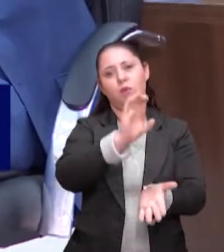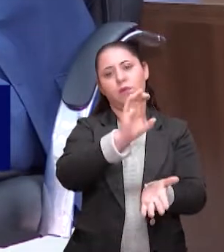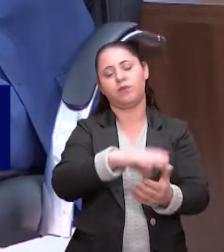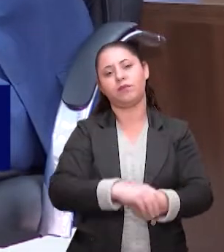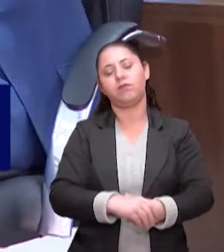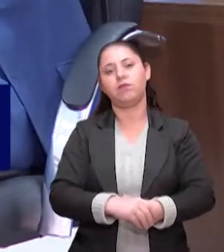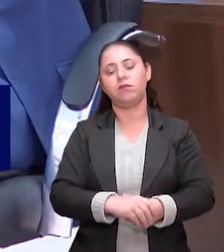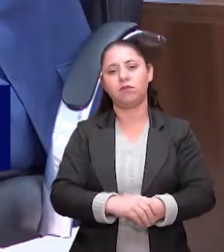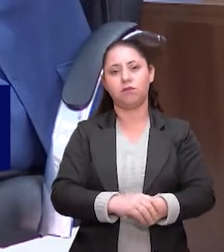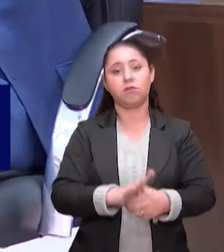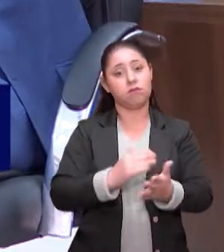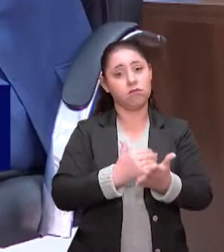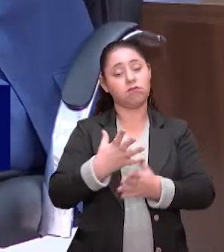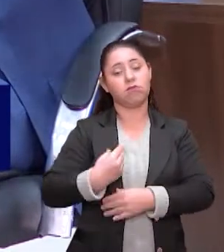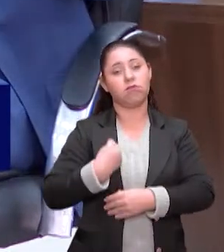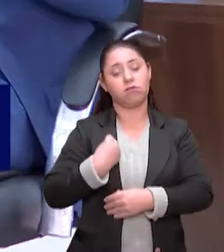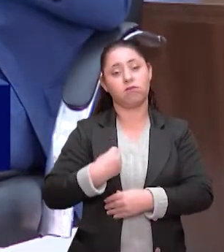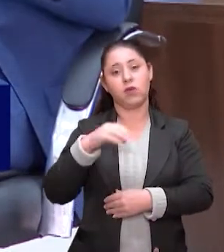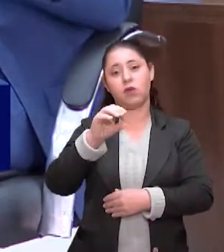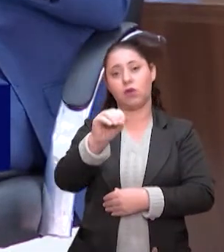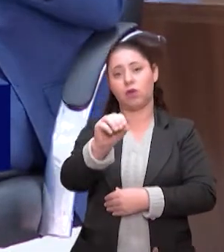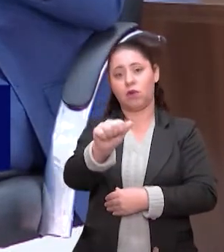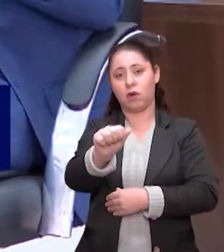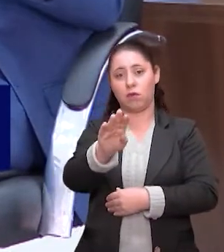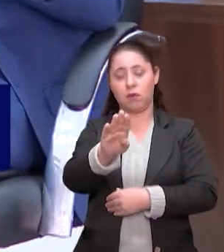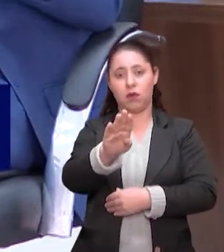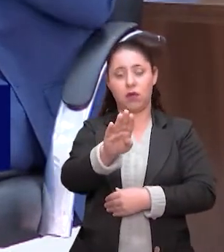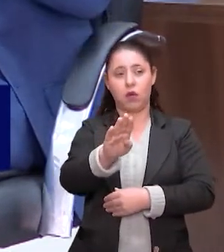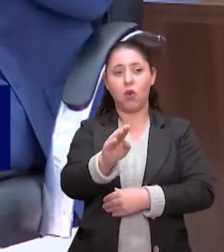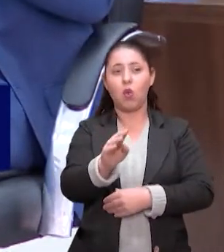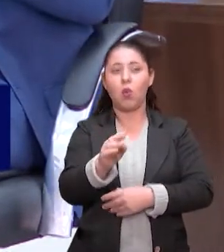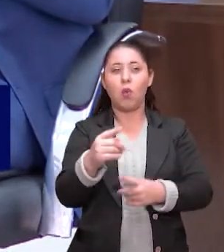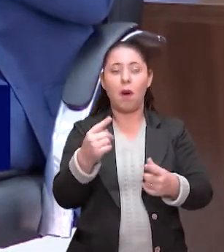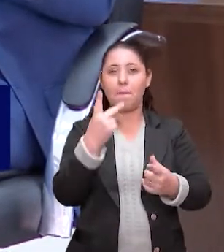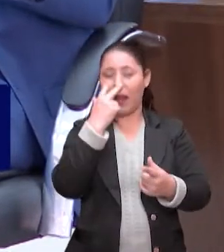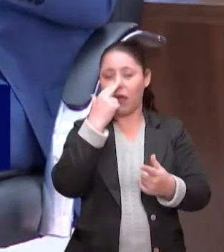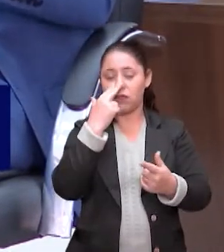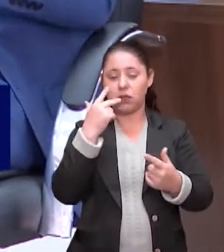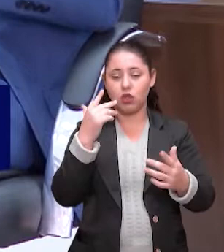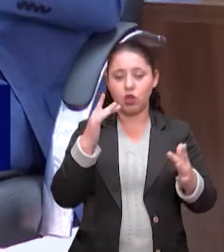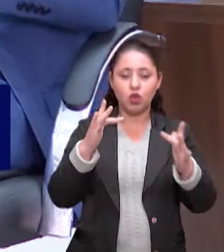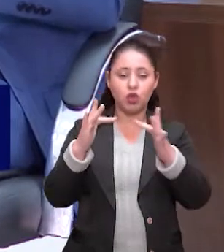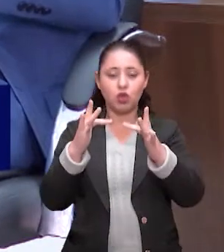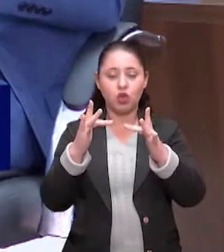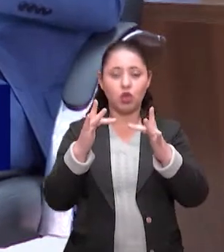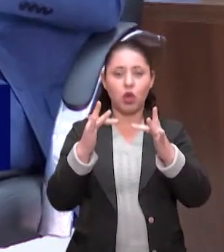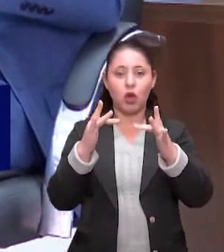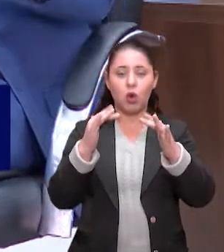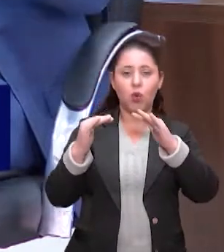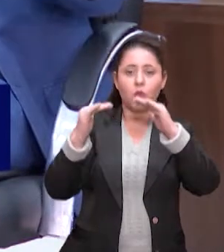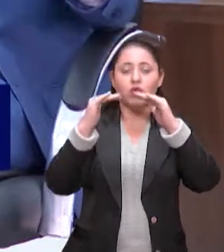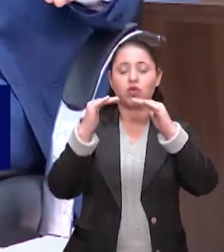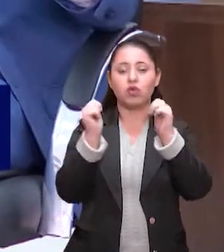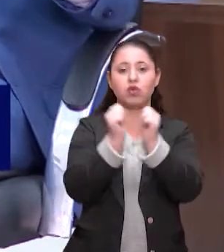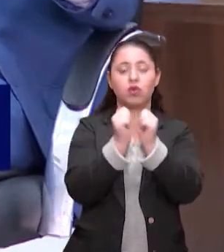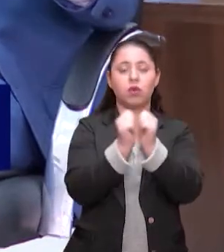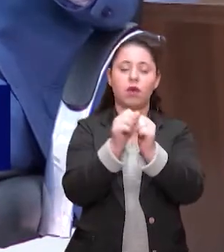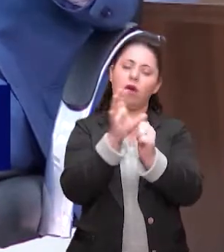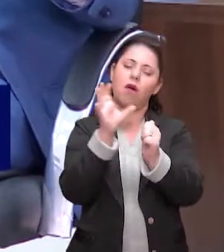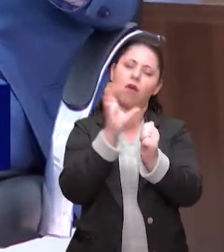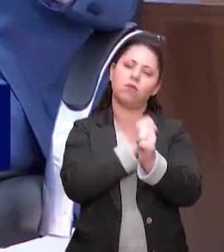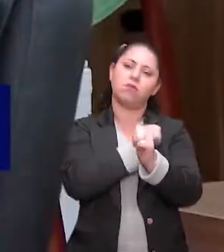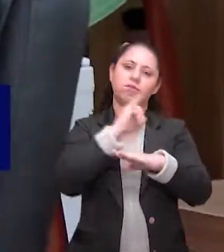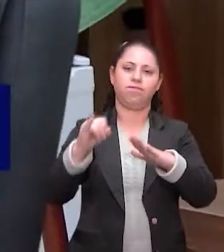comissão. Então, eu comecei a minha vida na OAB quase que concomitante à minha vida profissional. E aí me apaixonei por essa